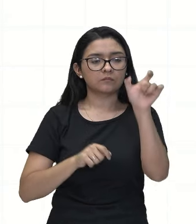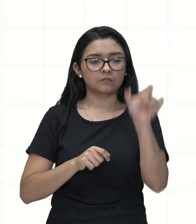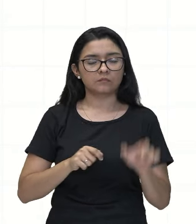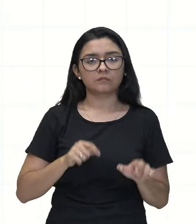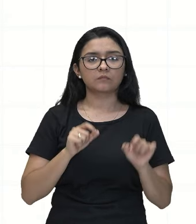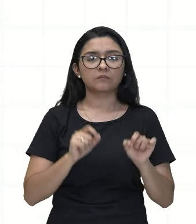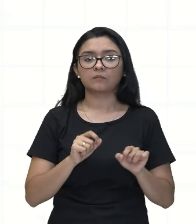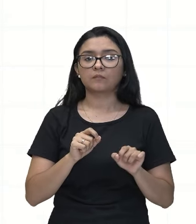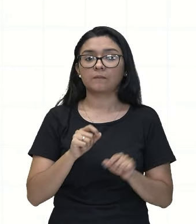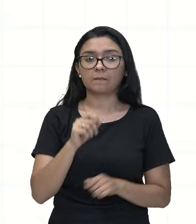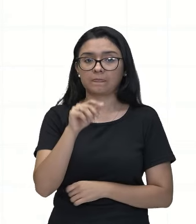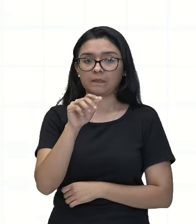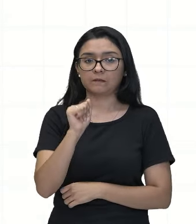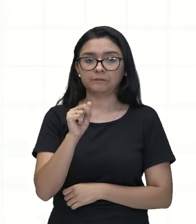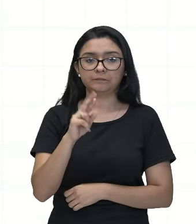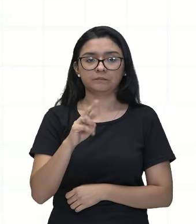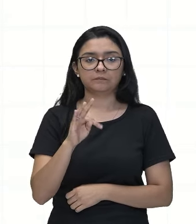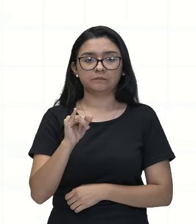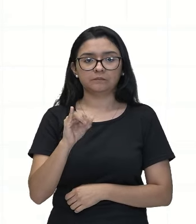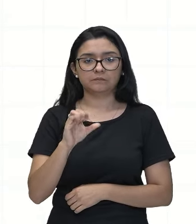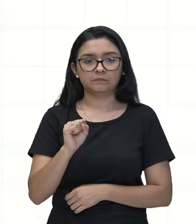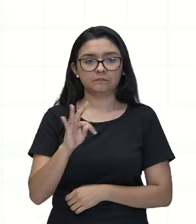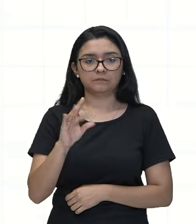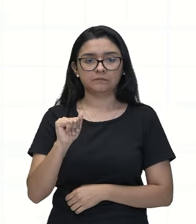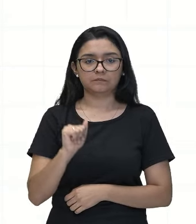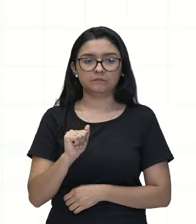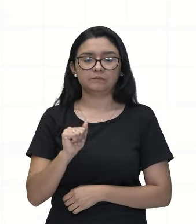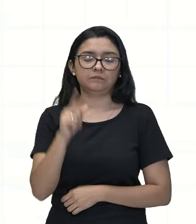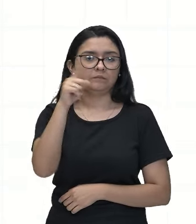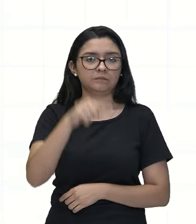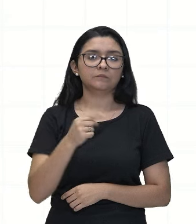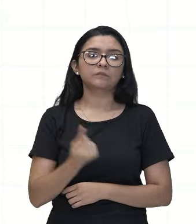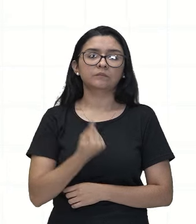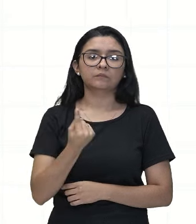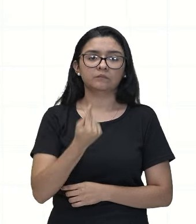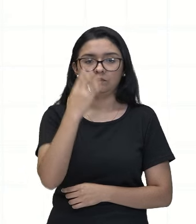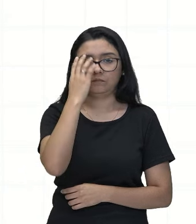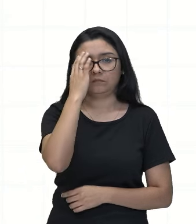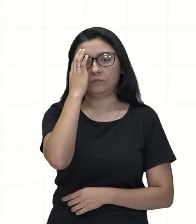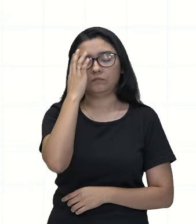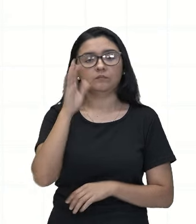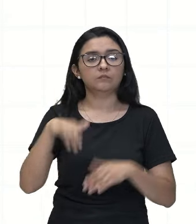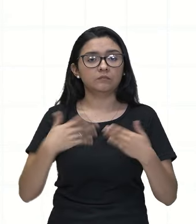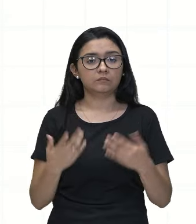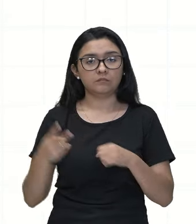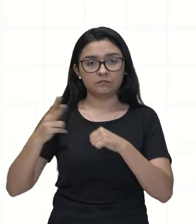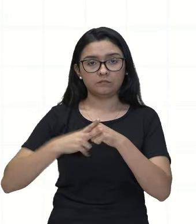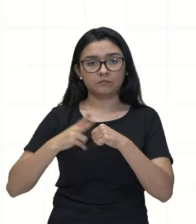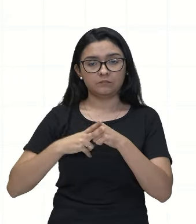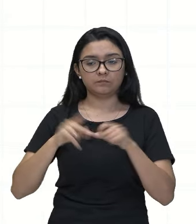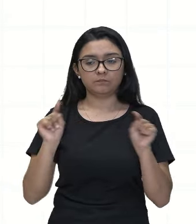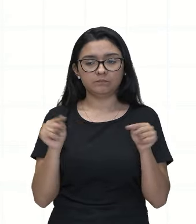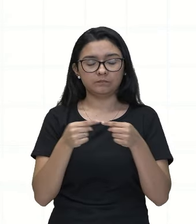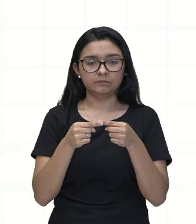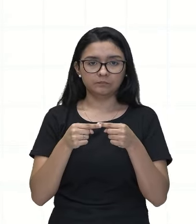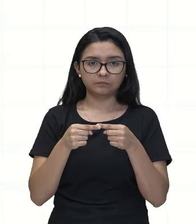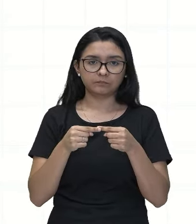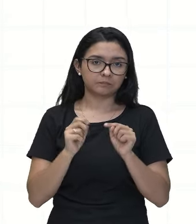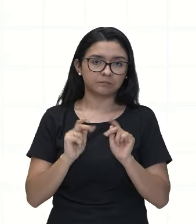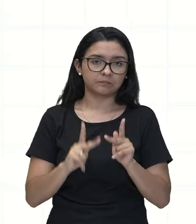núcleo apenas um núcleo tá no singular então o verbo vai concordar com ele